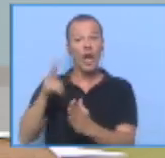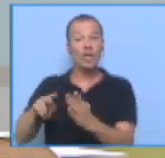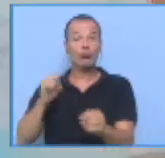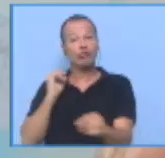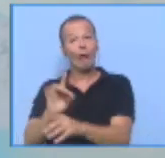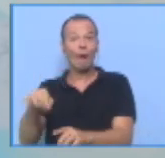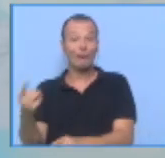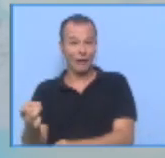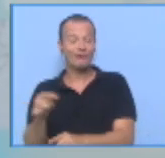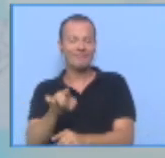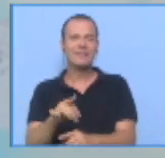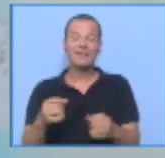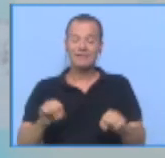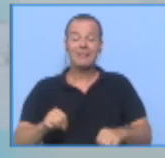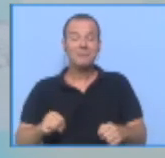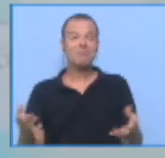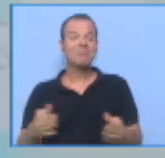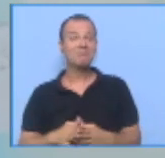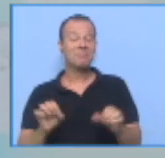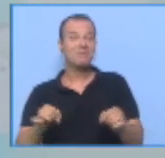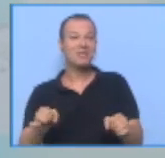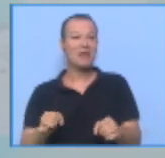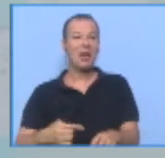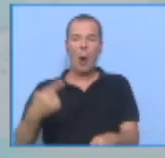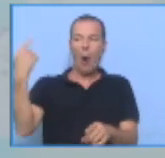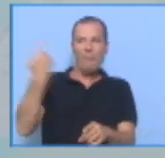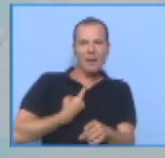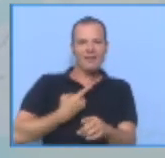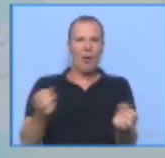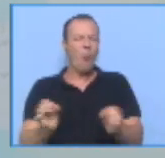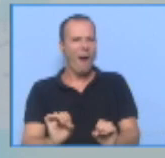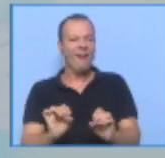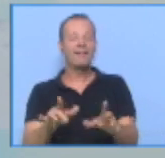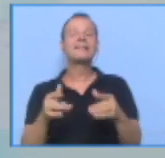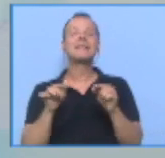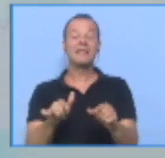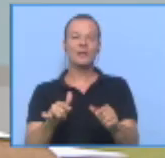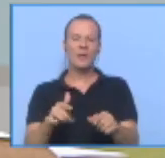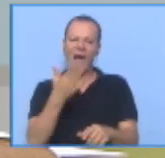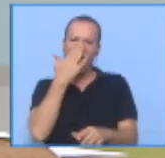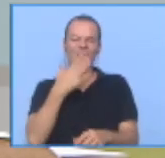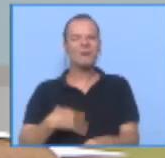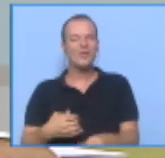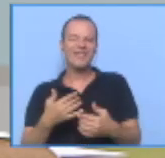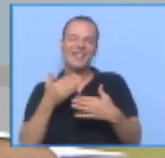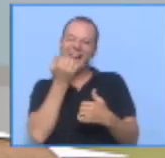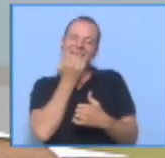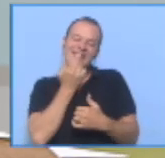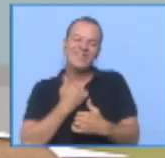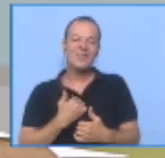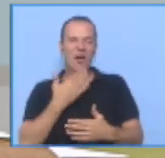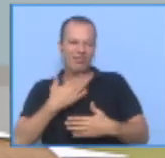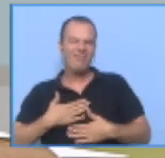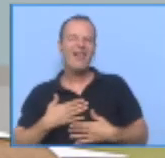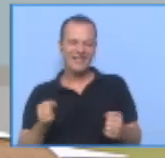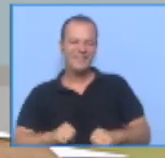diferentes, aquelas que se fazem quase sem obrigação, né? Exato. E estas são mais por gosto, por prazer, embora tenhamos que reconhecer